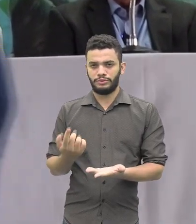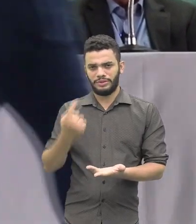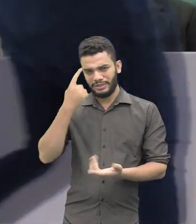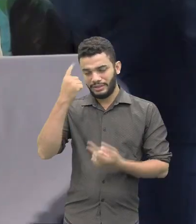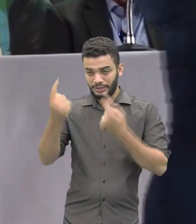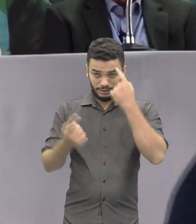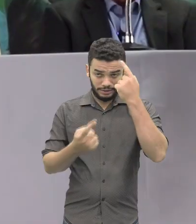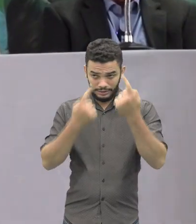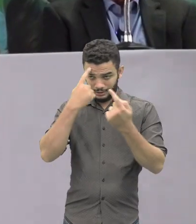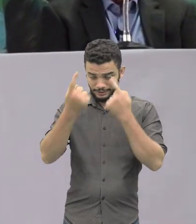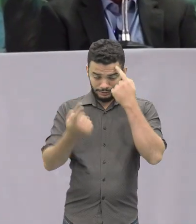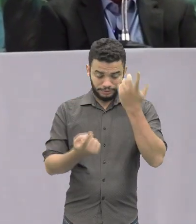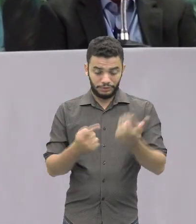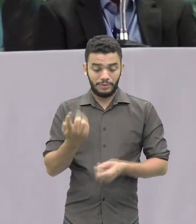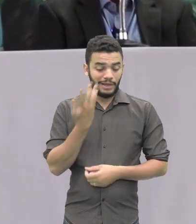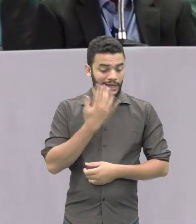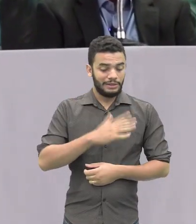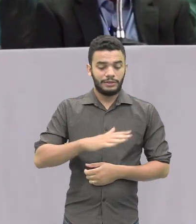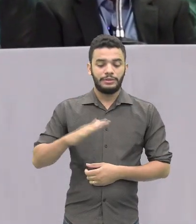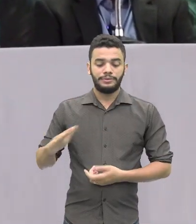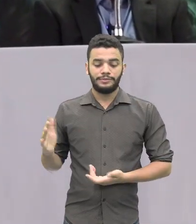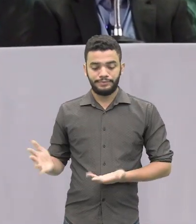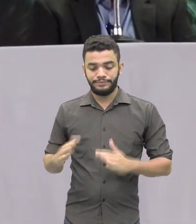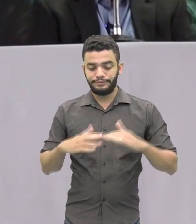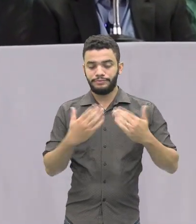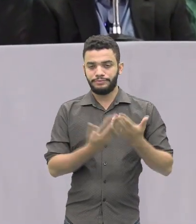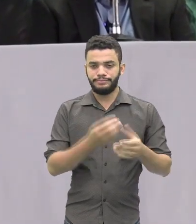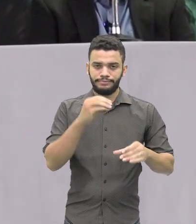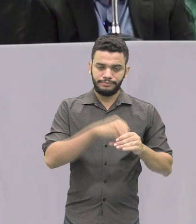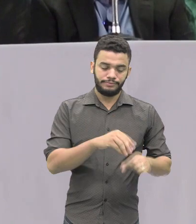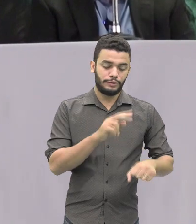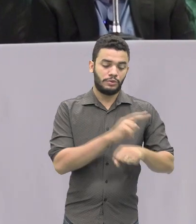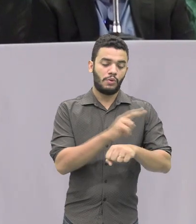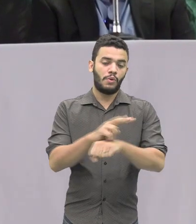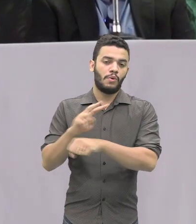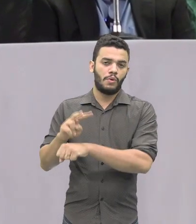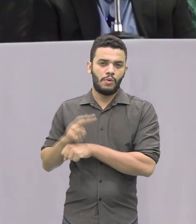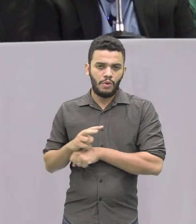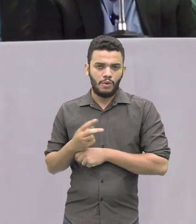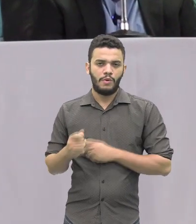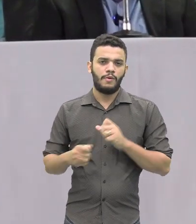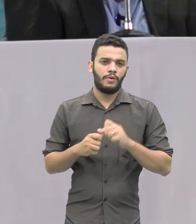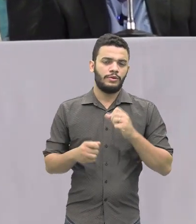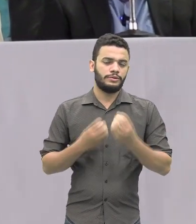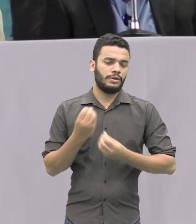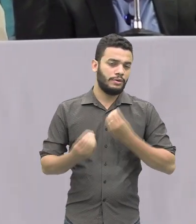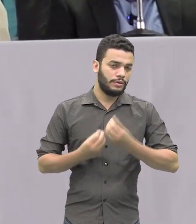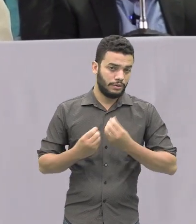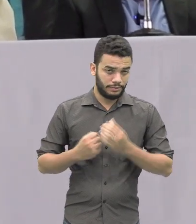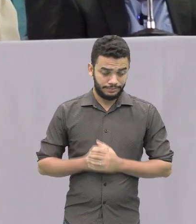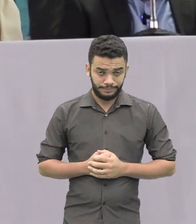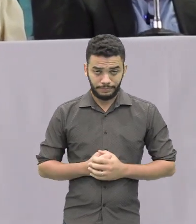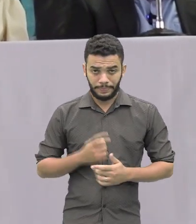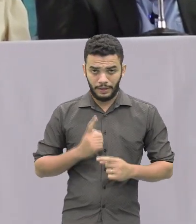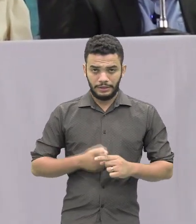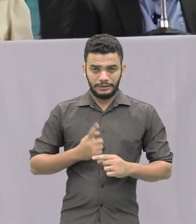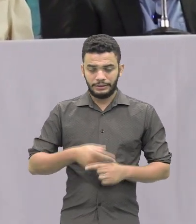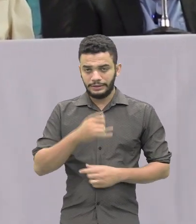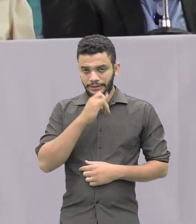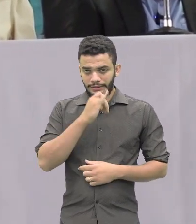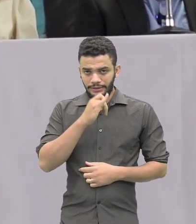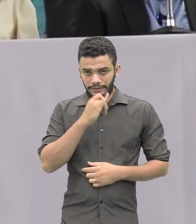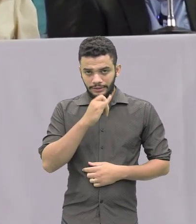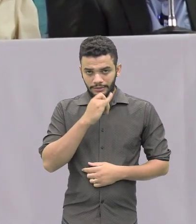é uma necessidade que se faz presente a todos os momentos né especificamente